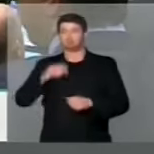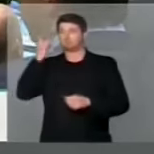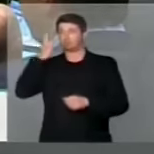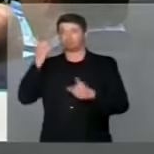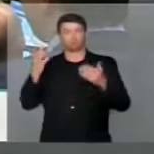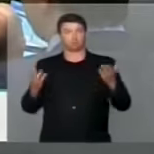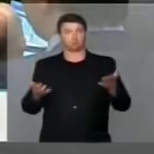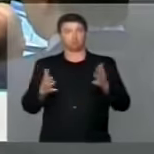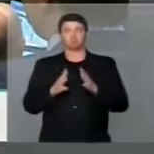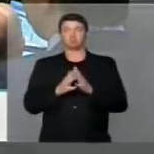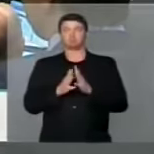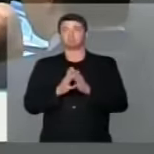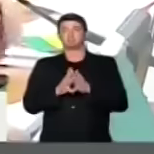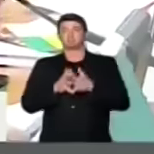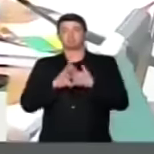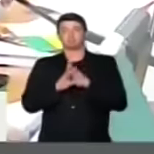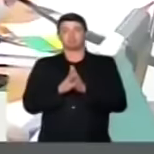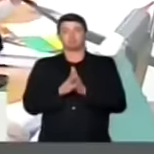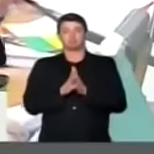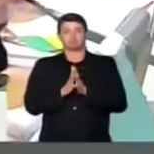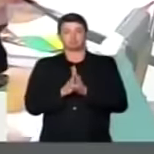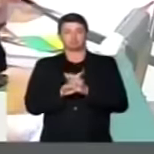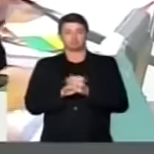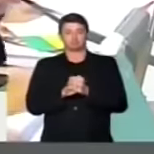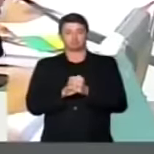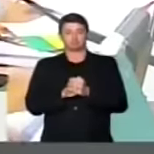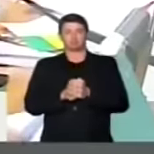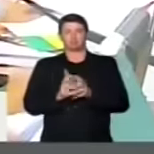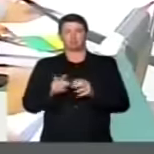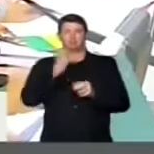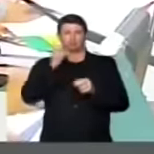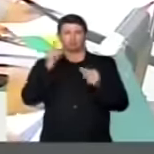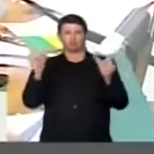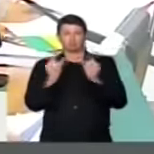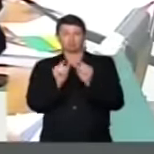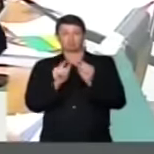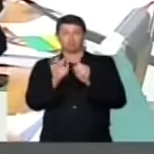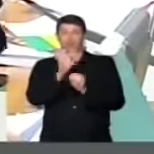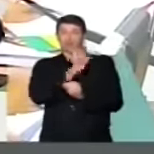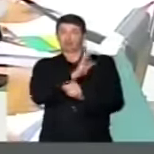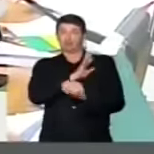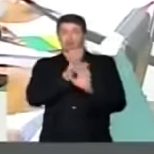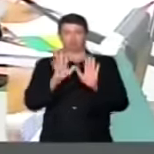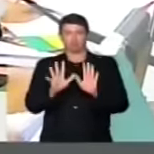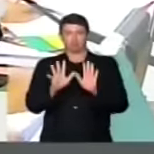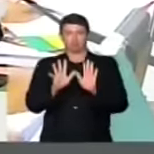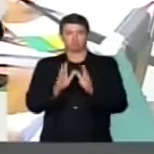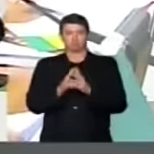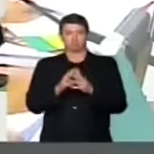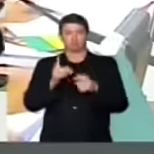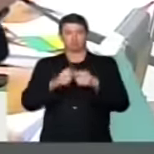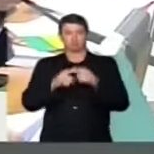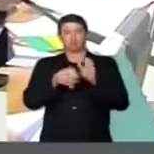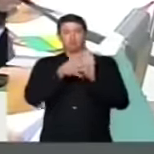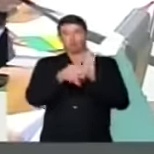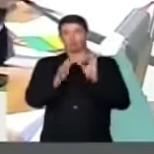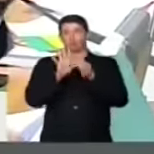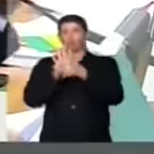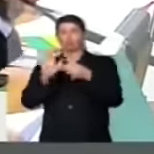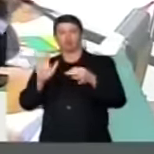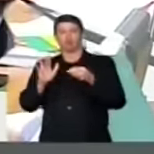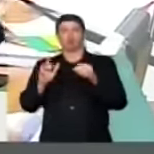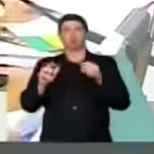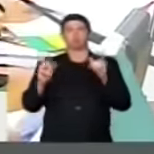desde o início da tarde. Agora, Carlos Sampaio. Queria fazer uma fala eminentemente técnica, uma vez que os argumentos que foram trazidos